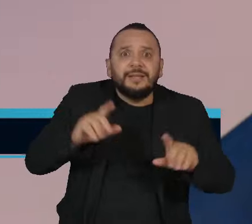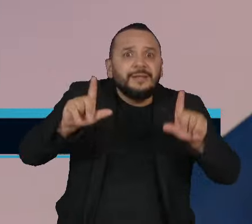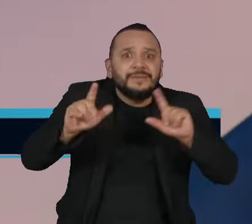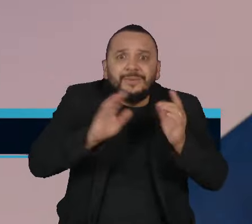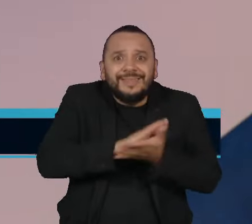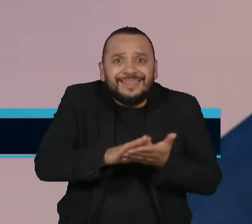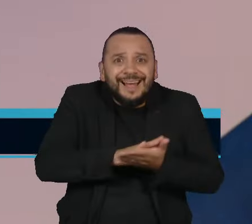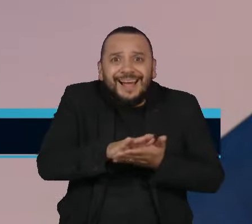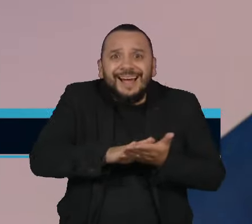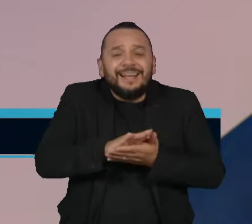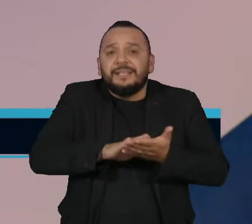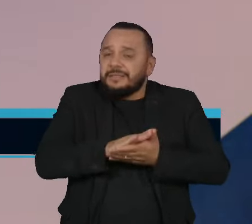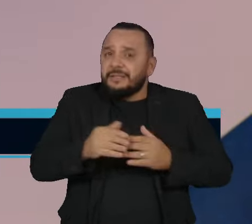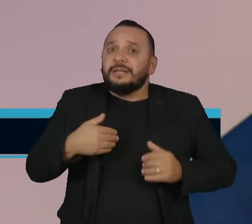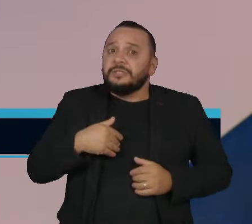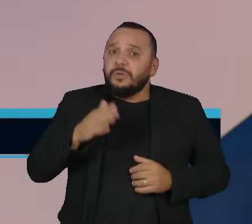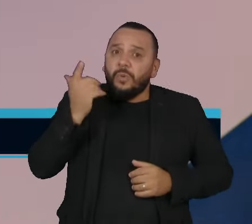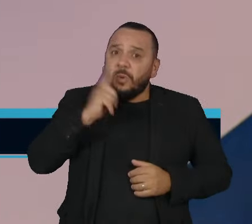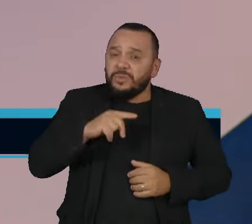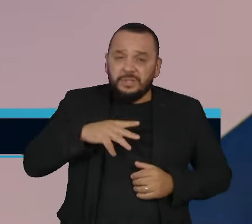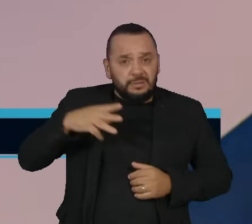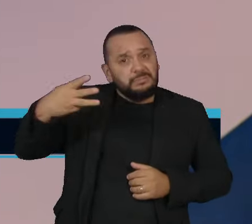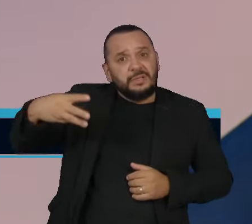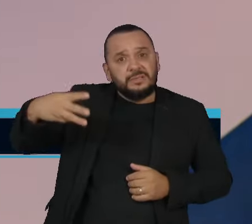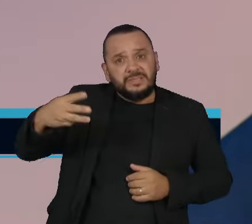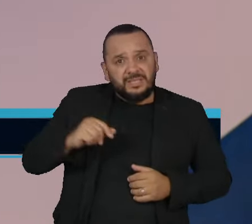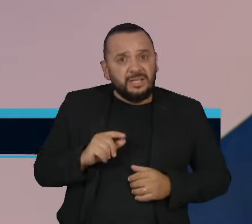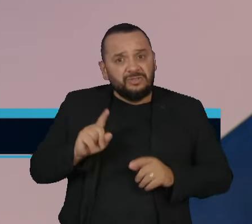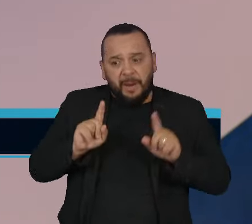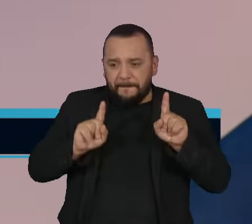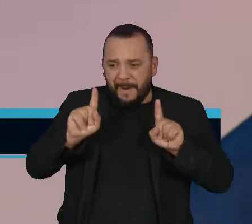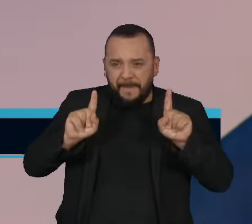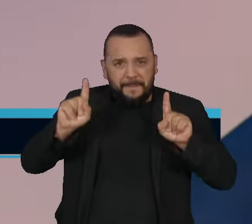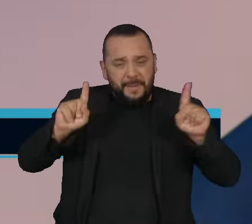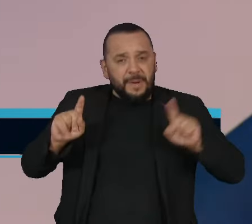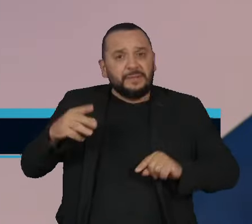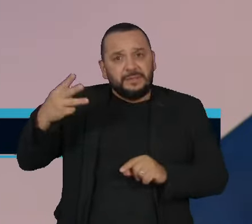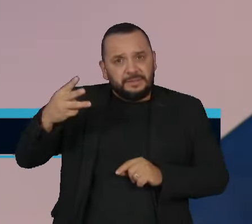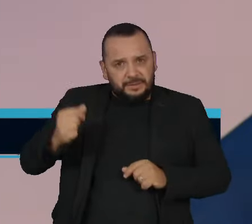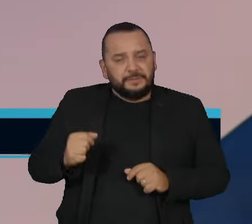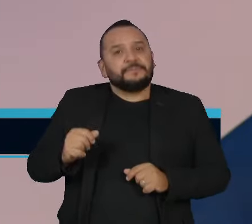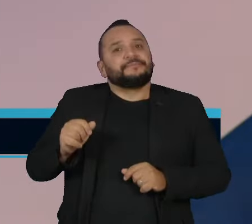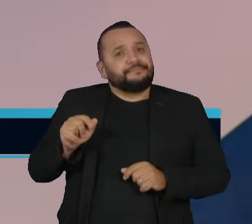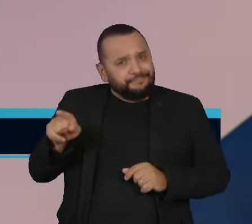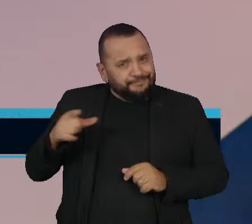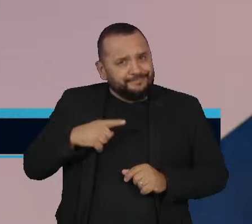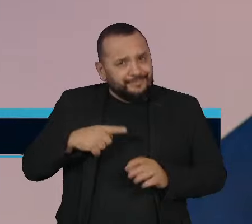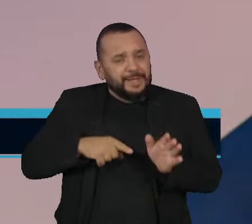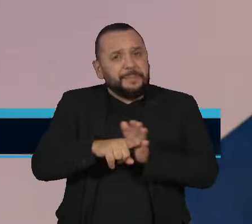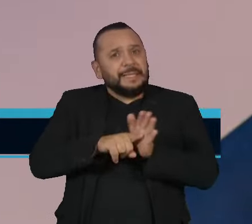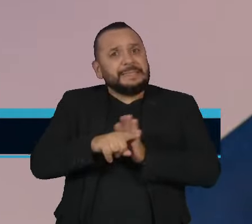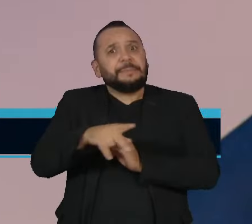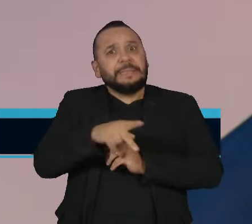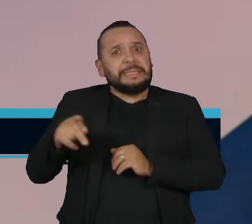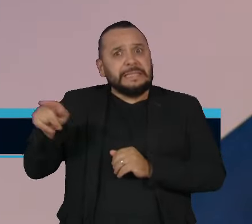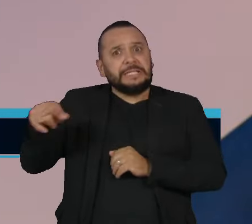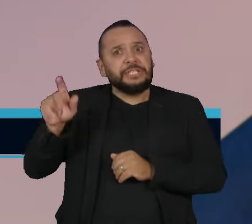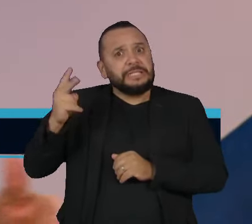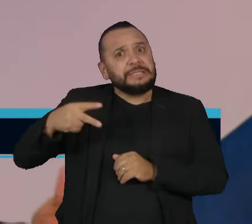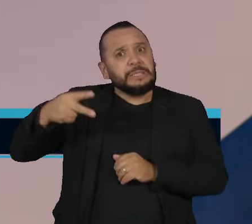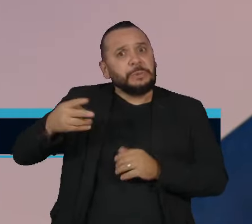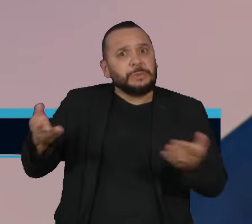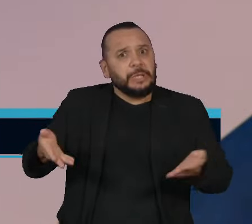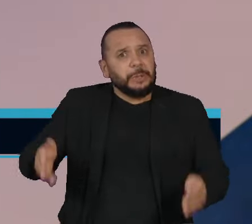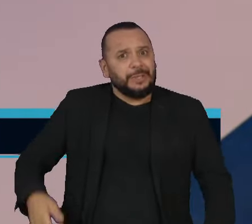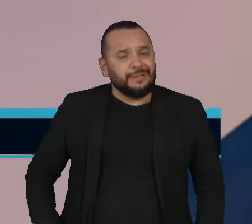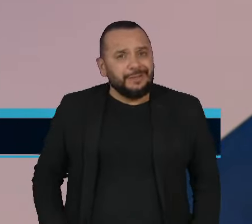assim, raspando. E em pesquisas que apareceram aí presidenciais, ele está em segundo lugar. Quer dizer, é uma coisa assustadora para